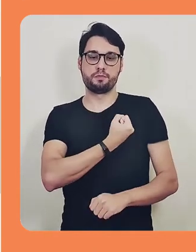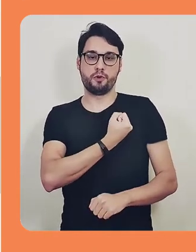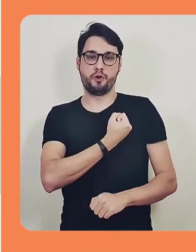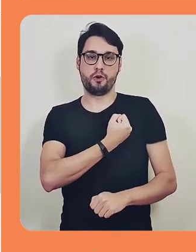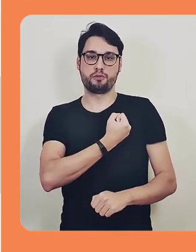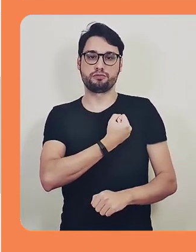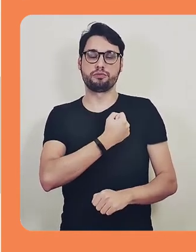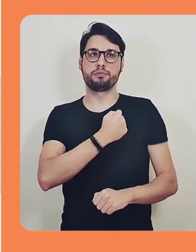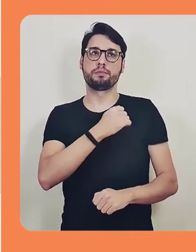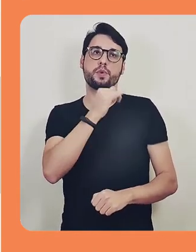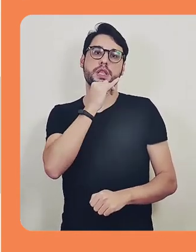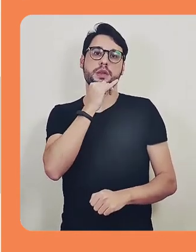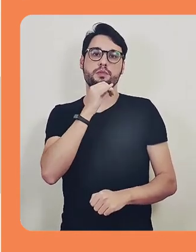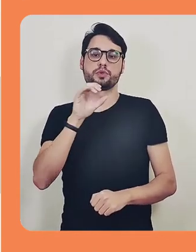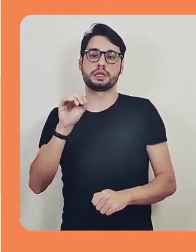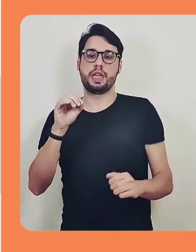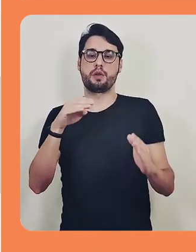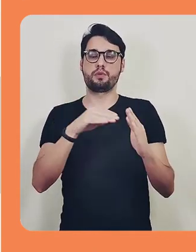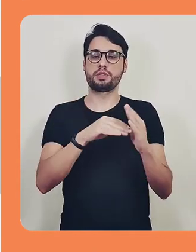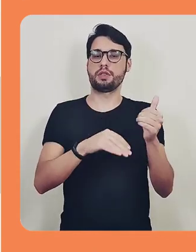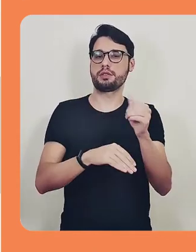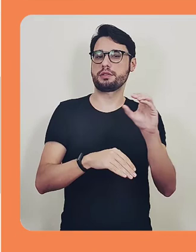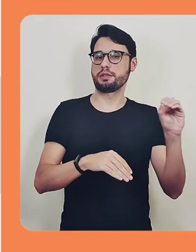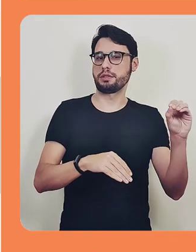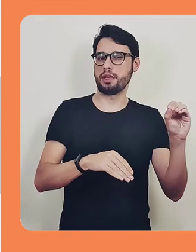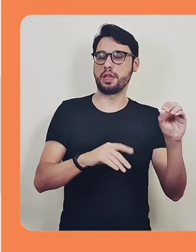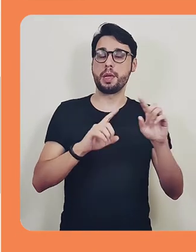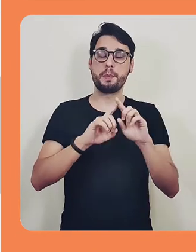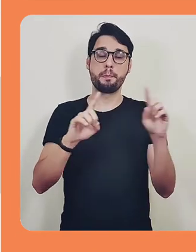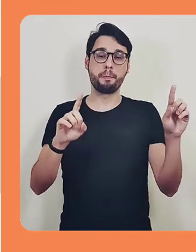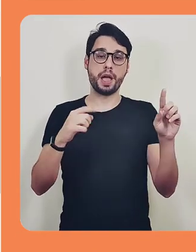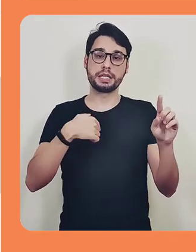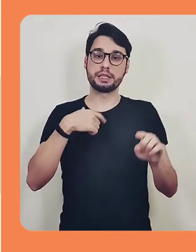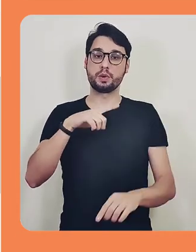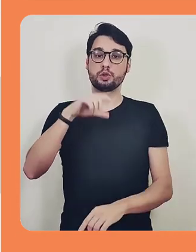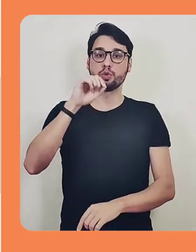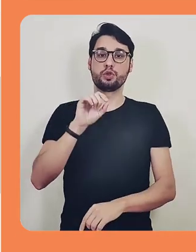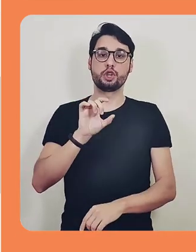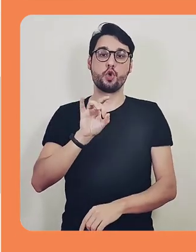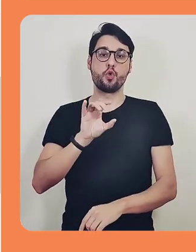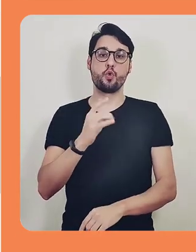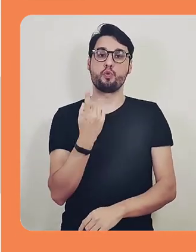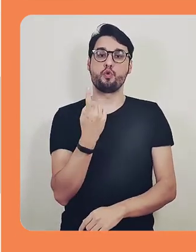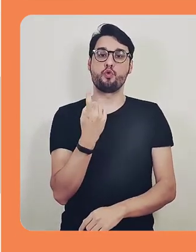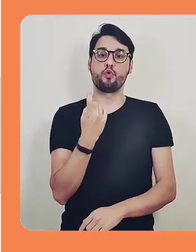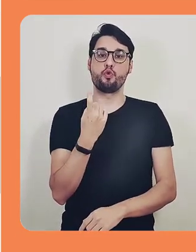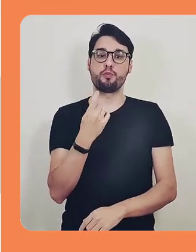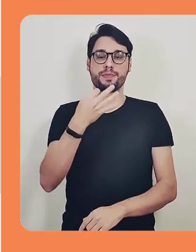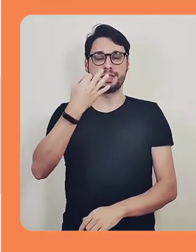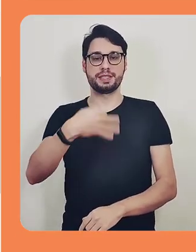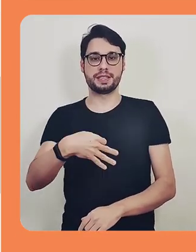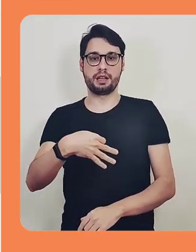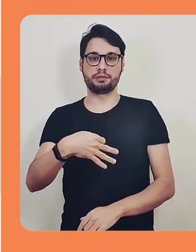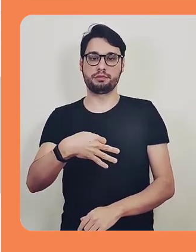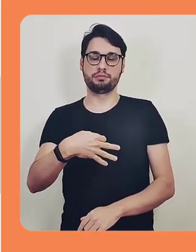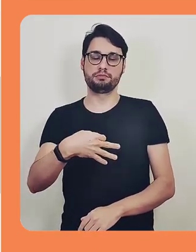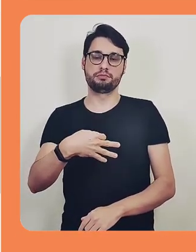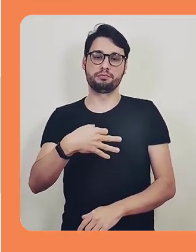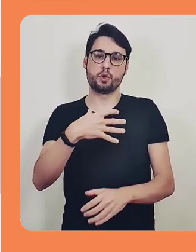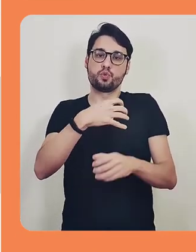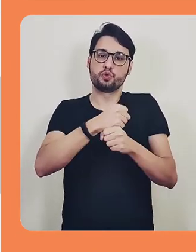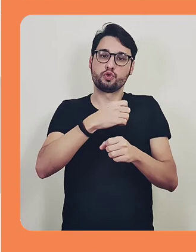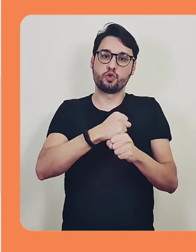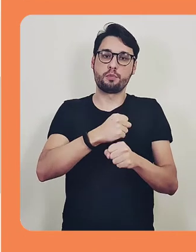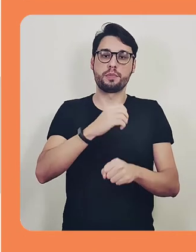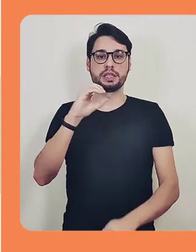de uma alternativa, mais de uma afirmativa, você poderia ter, então, uma pontuação variando de 0 a 100. Como